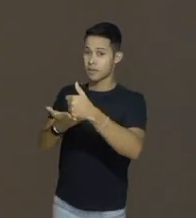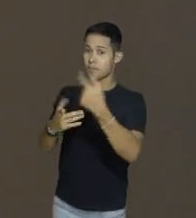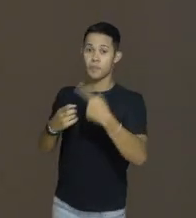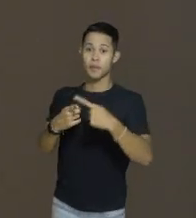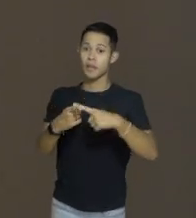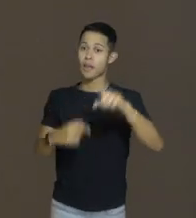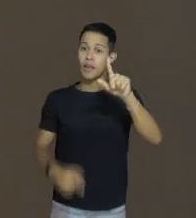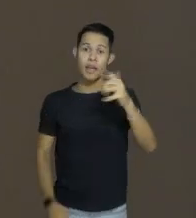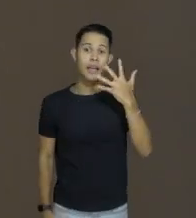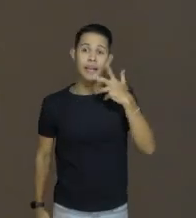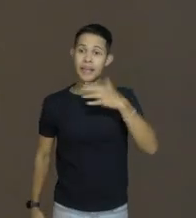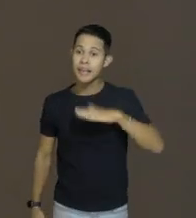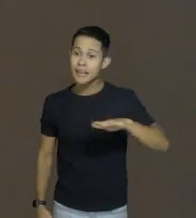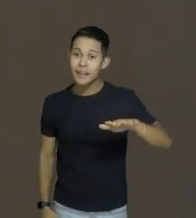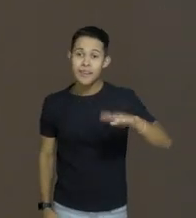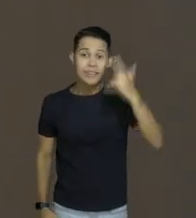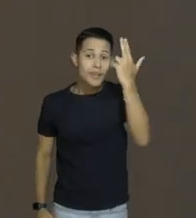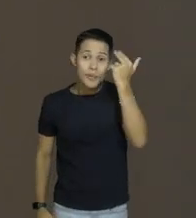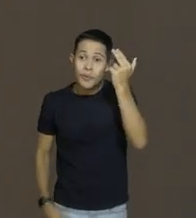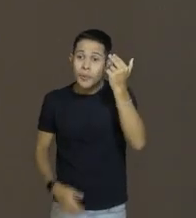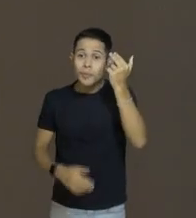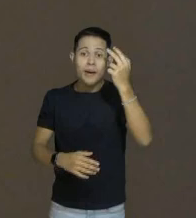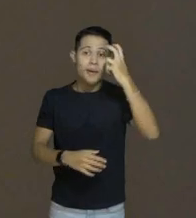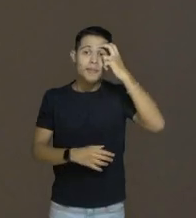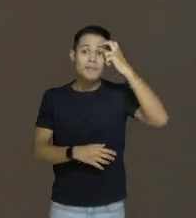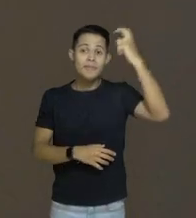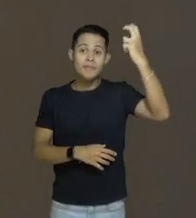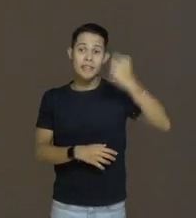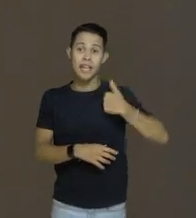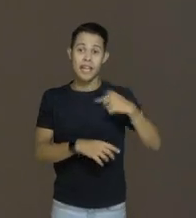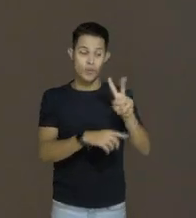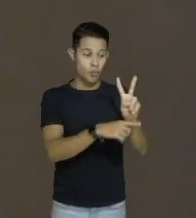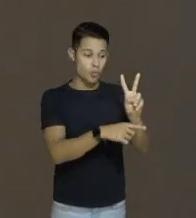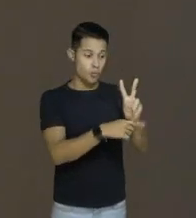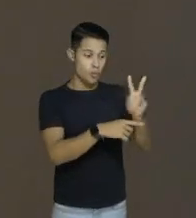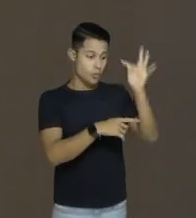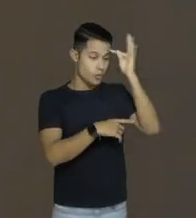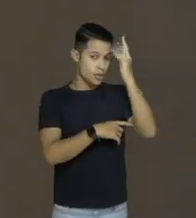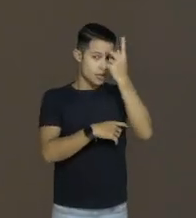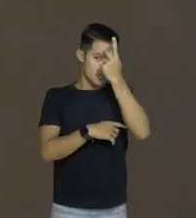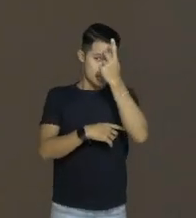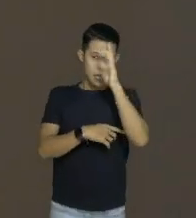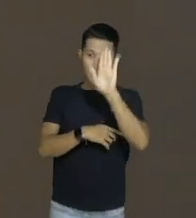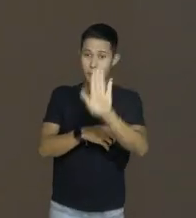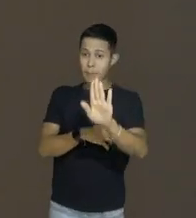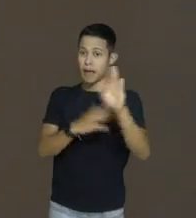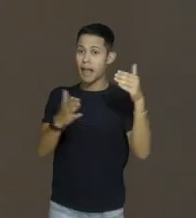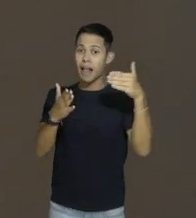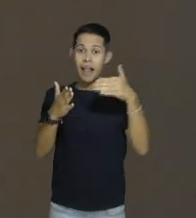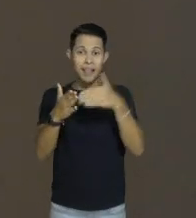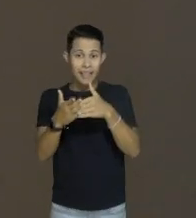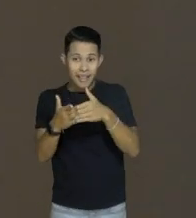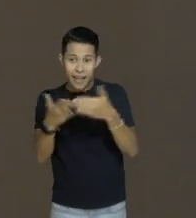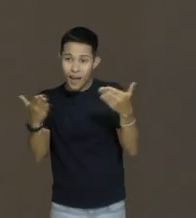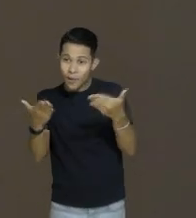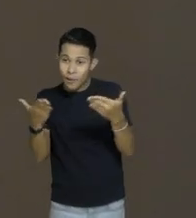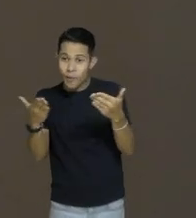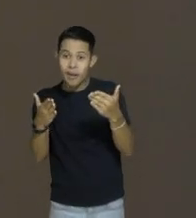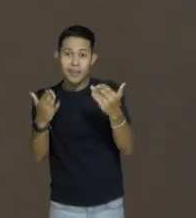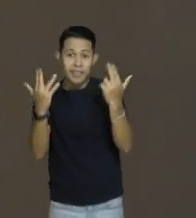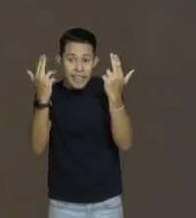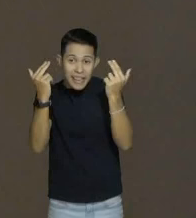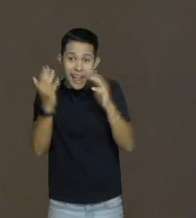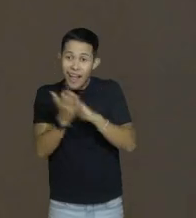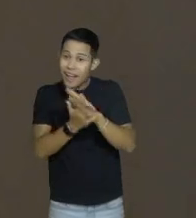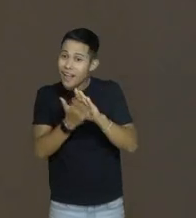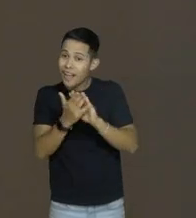inteligência normal. Eu vou tratar o TDAH e não conseguiu nada ainda, né?